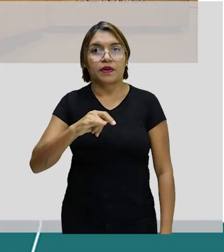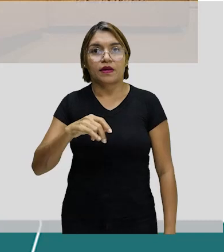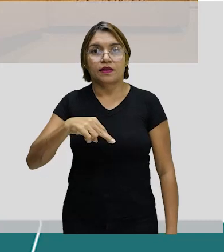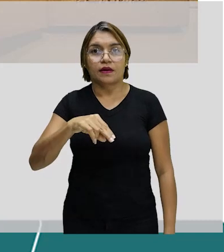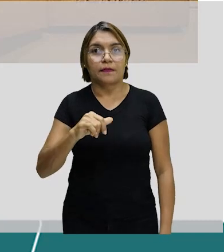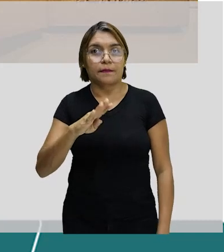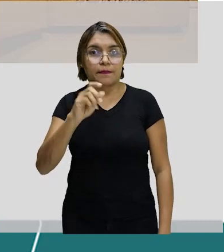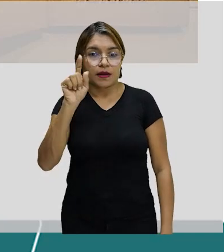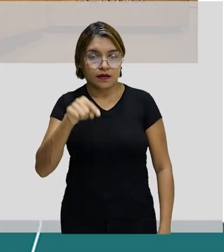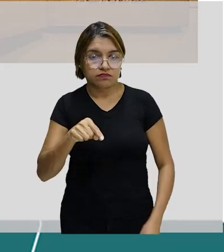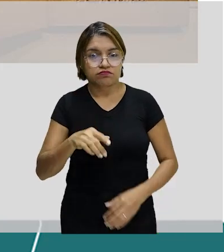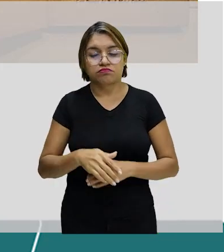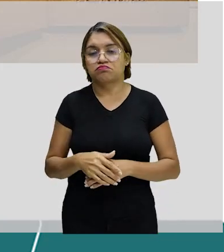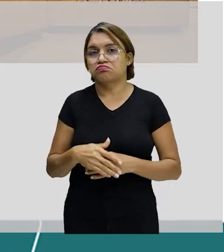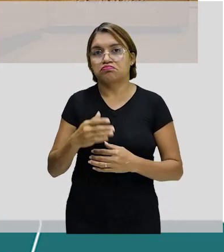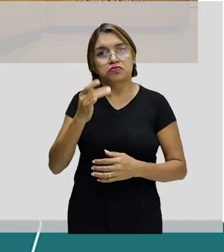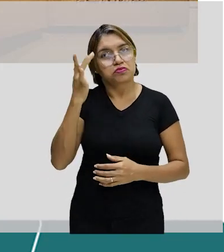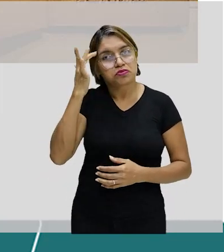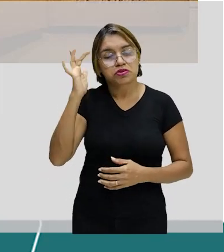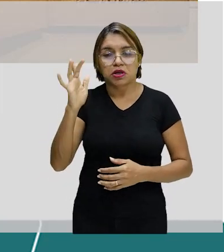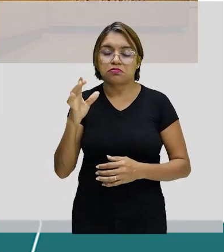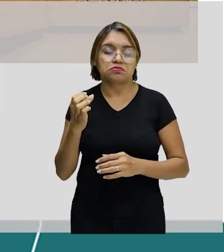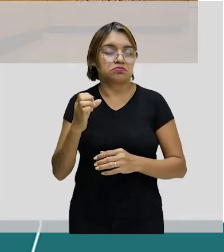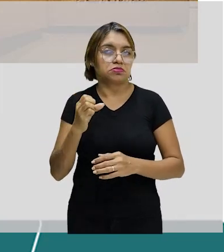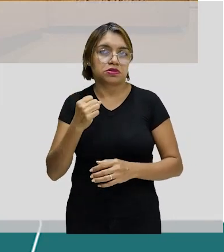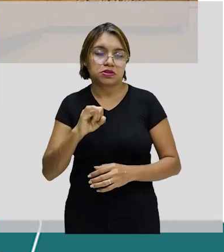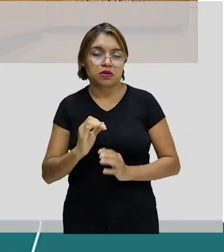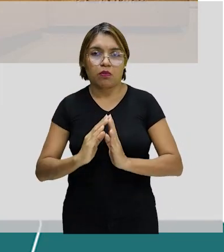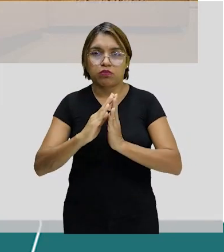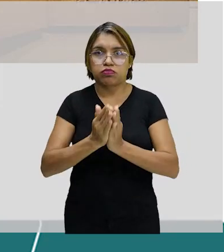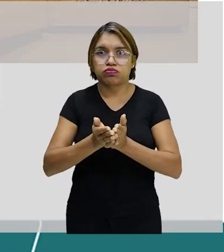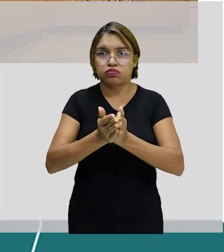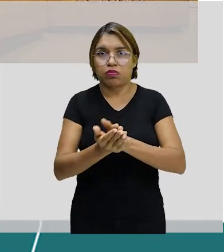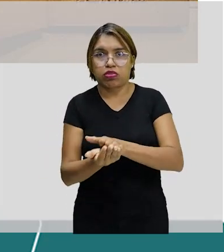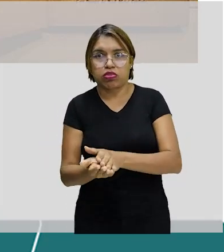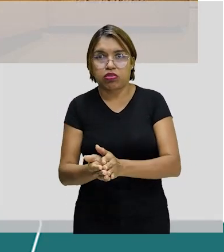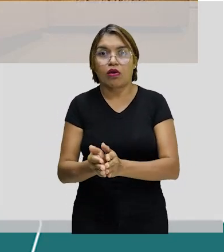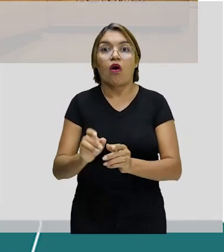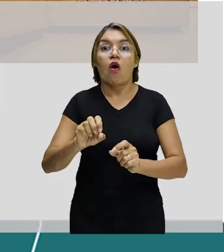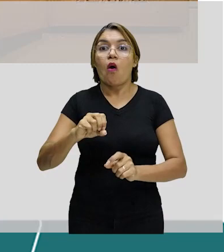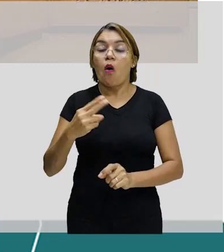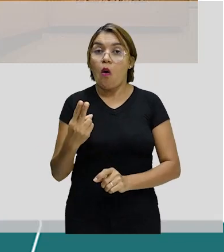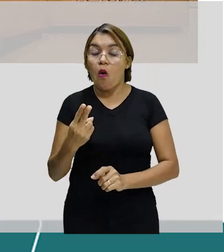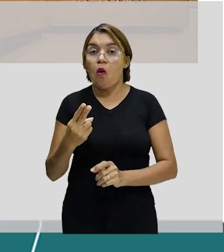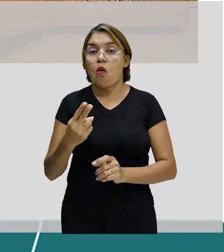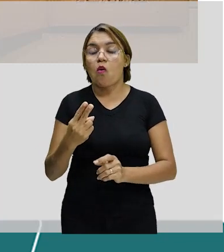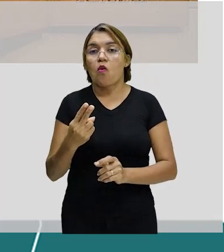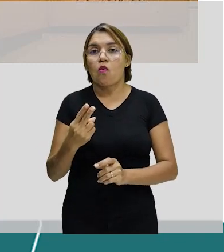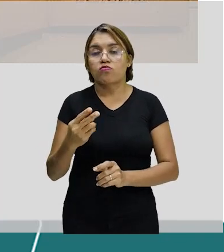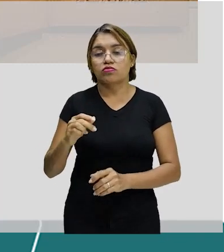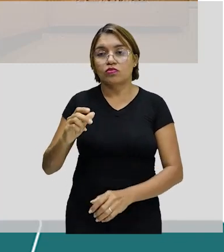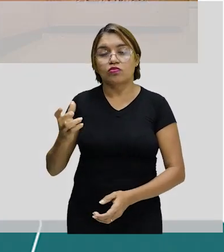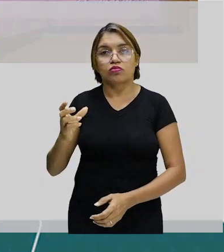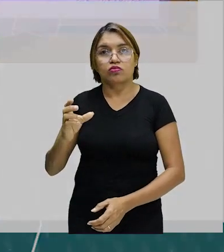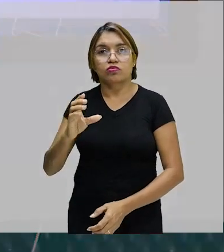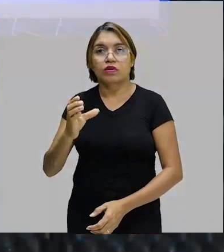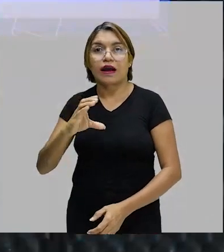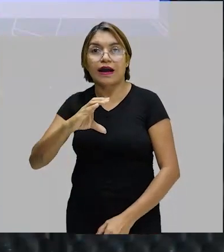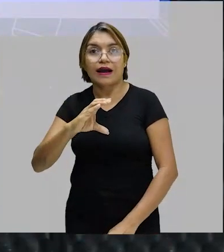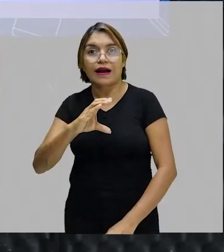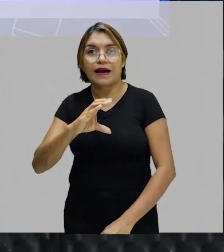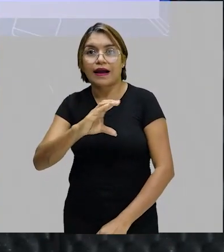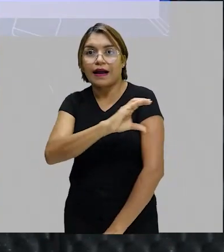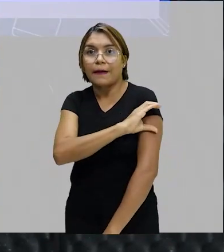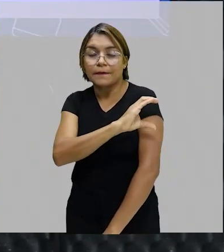chegou como náufrago ou se foi deixado propositalmente pelo capitão do navio, a fim de aprender os costumes